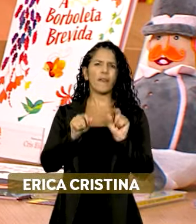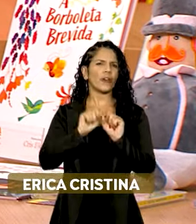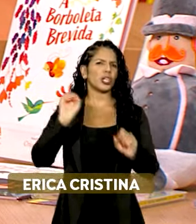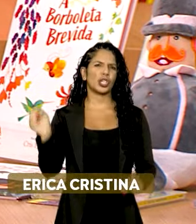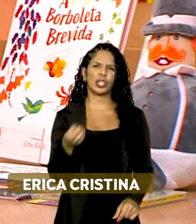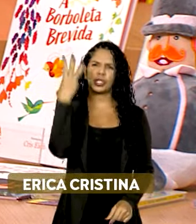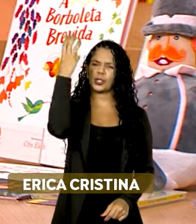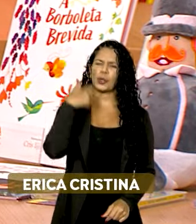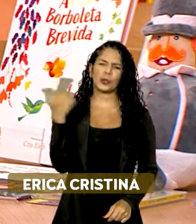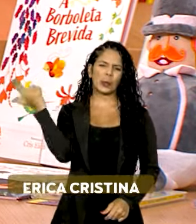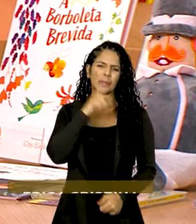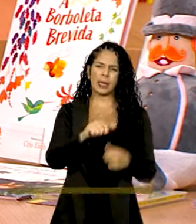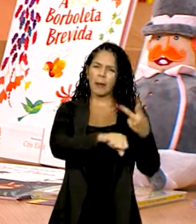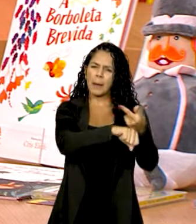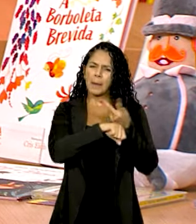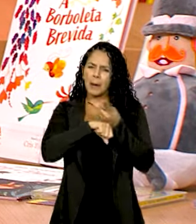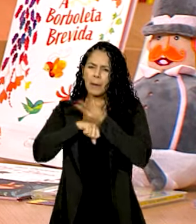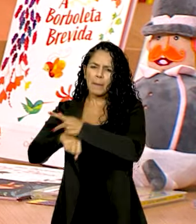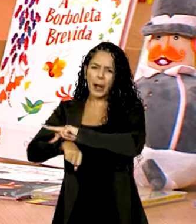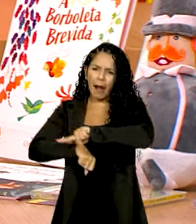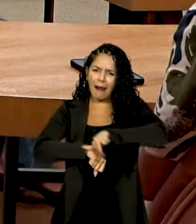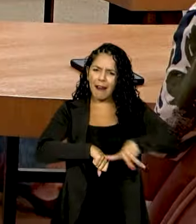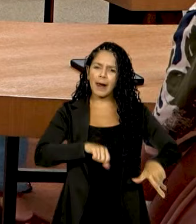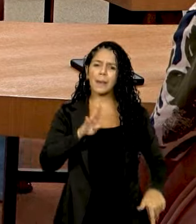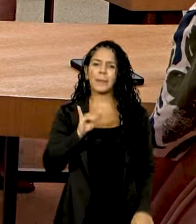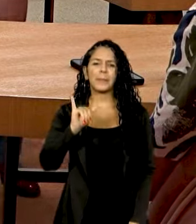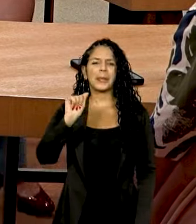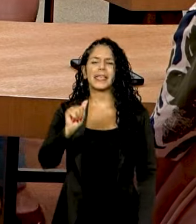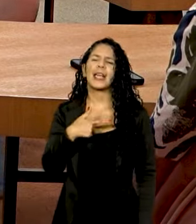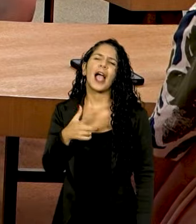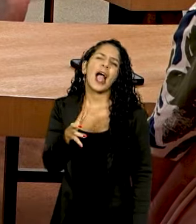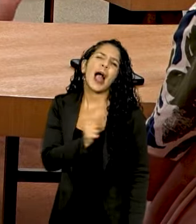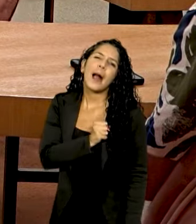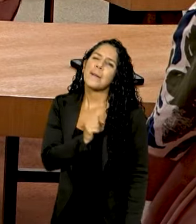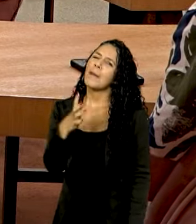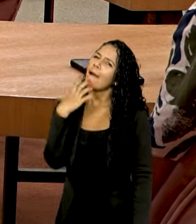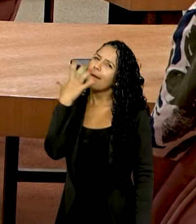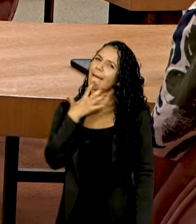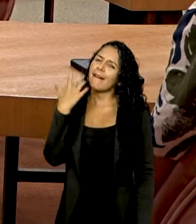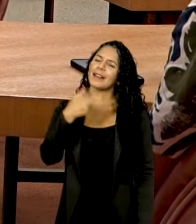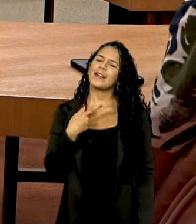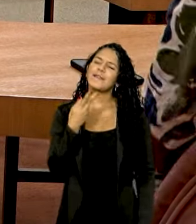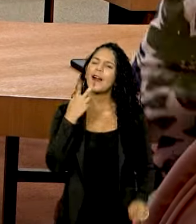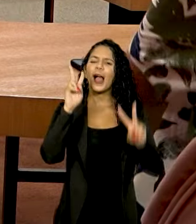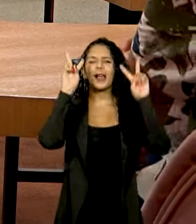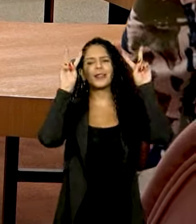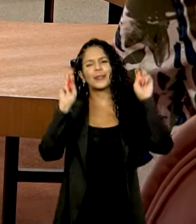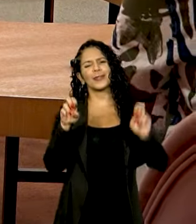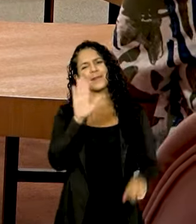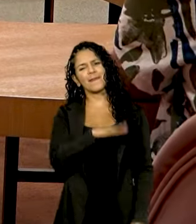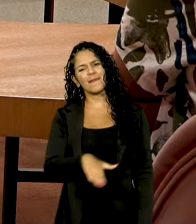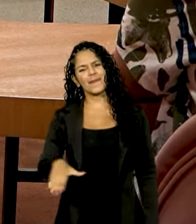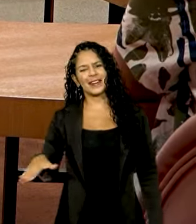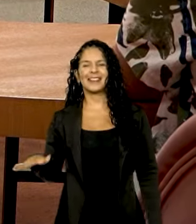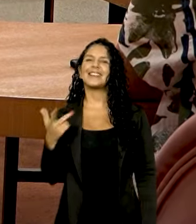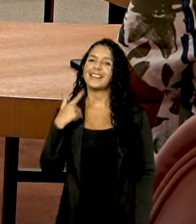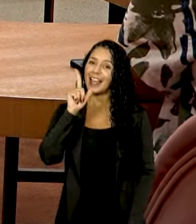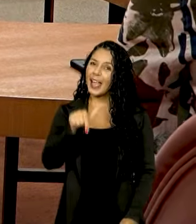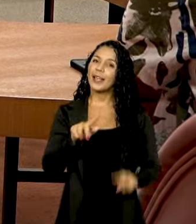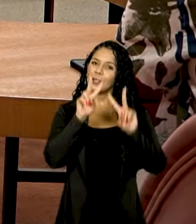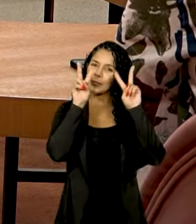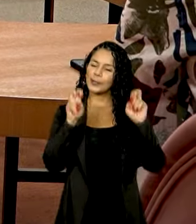shows e ganhar vários prêmios. Bia, querida, meu amor, cantar e falar sobre criança faz parte